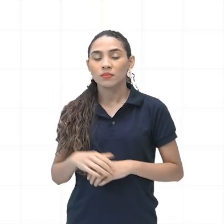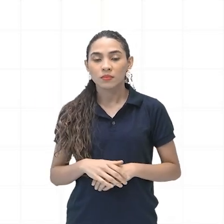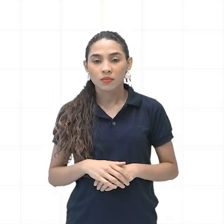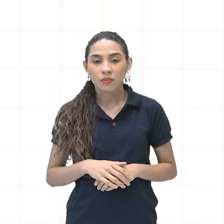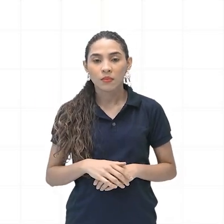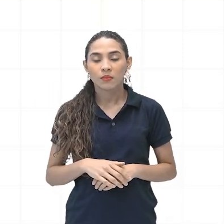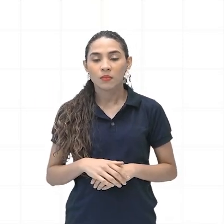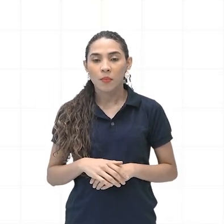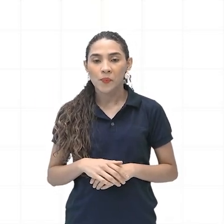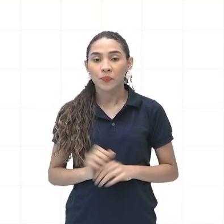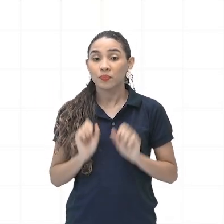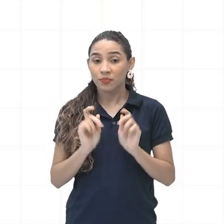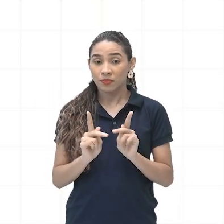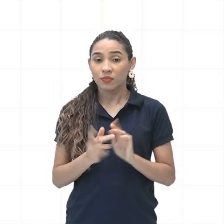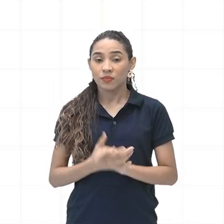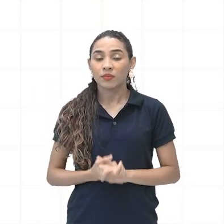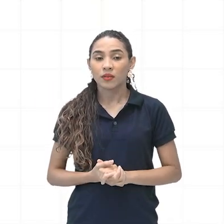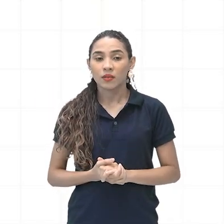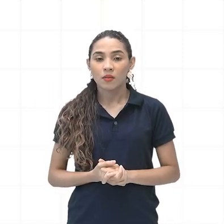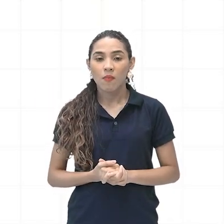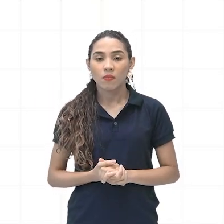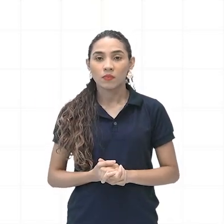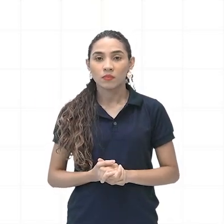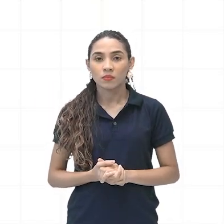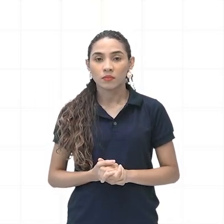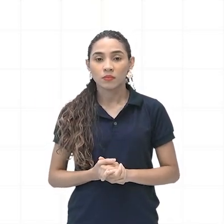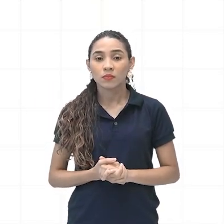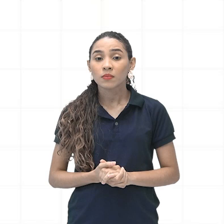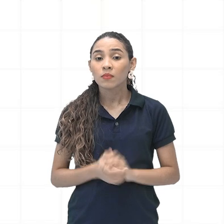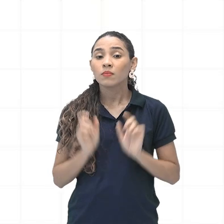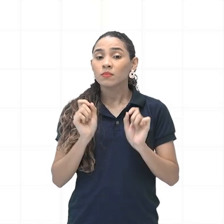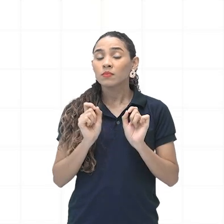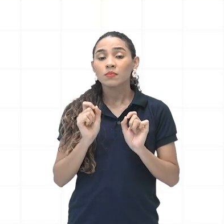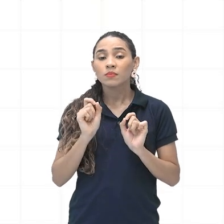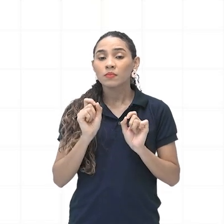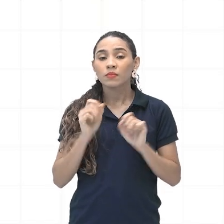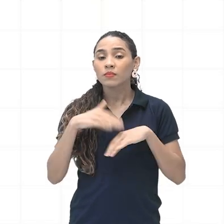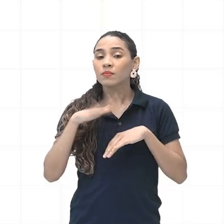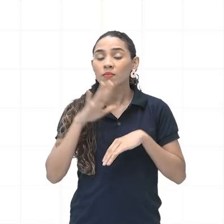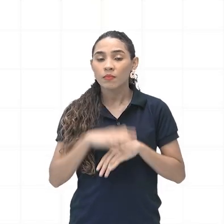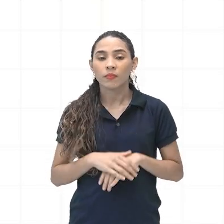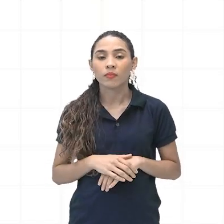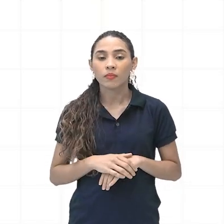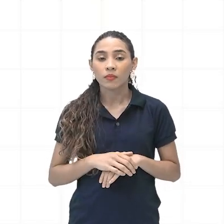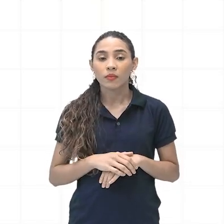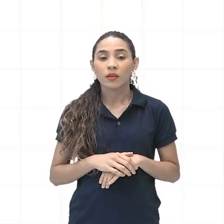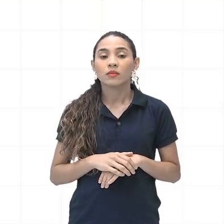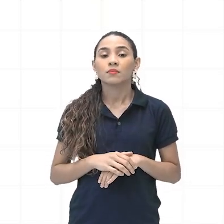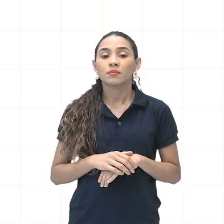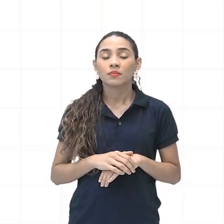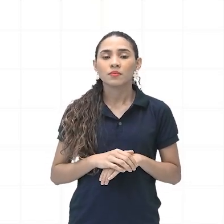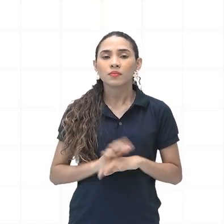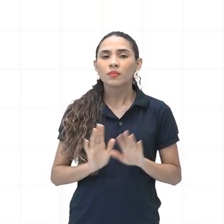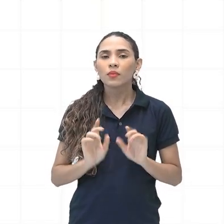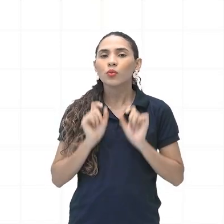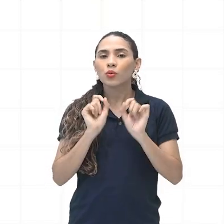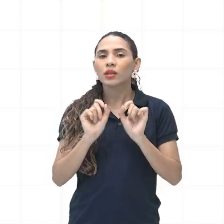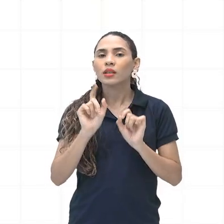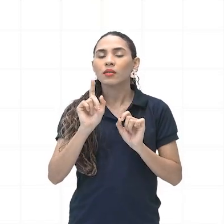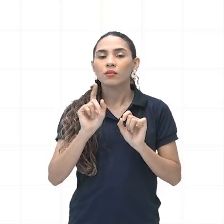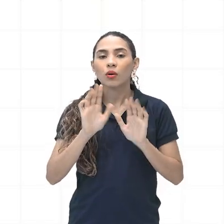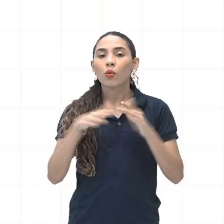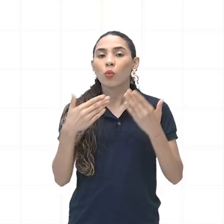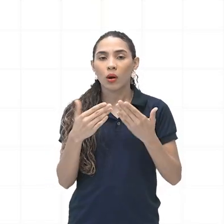Certo? Tudo bem? E o que eu sei também mais? Que a hipotenusa, quem é a hipotenusa do